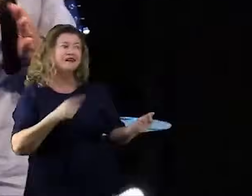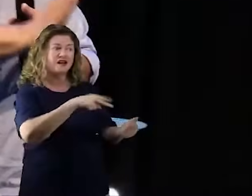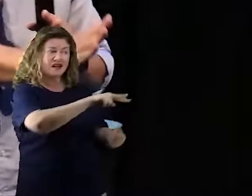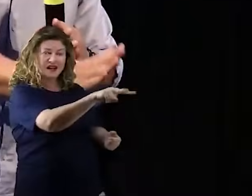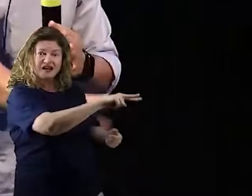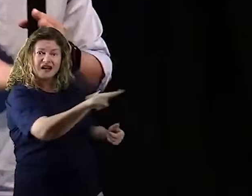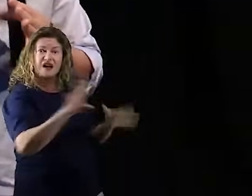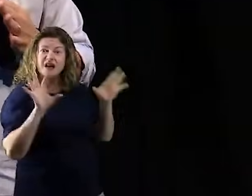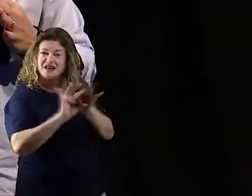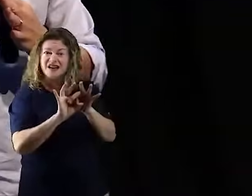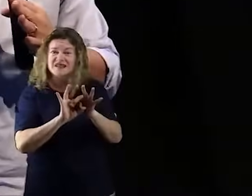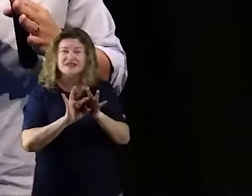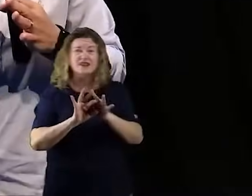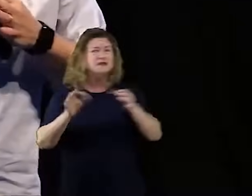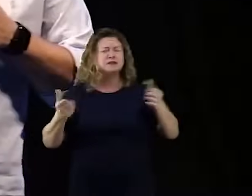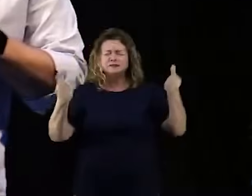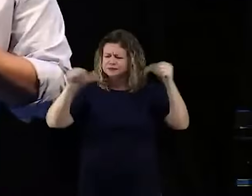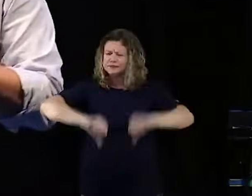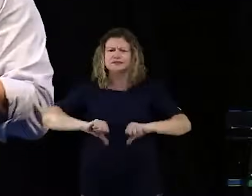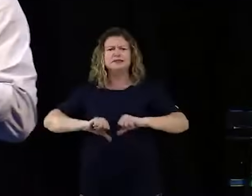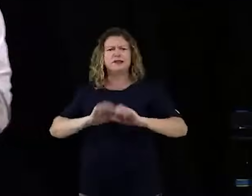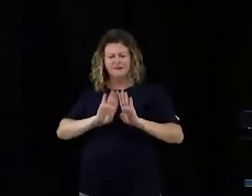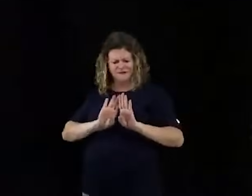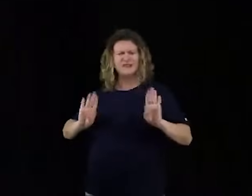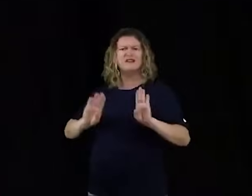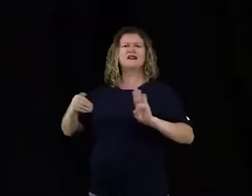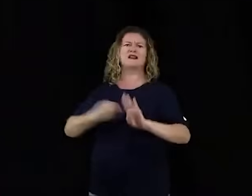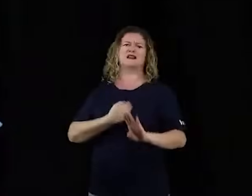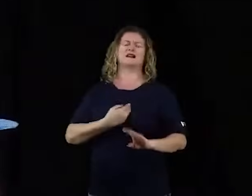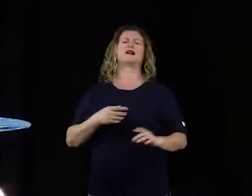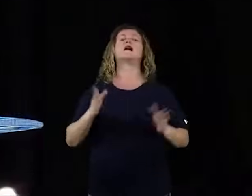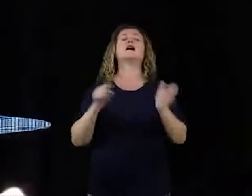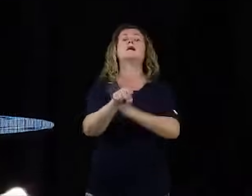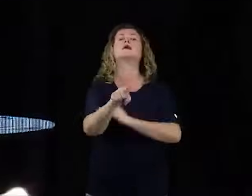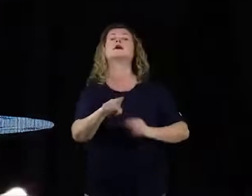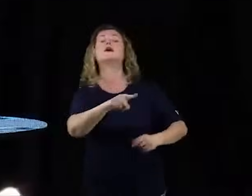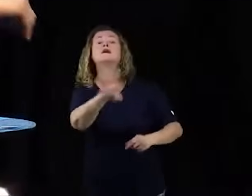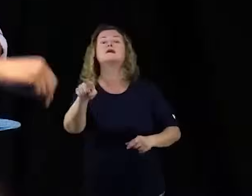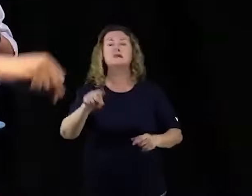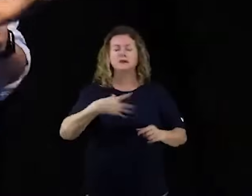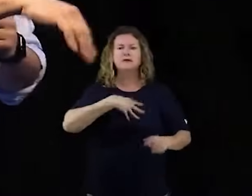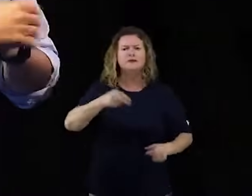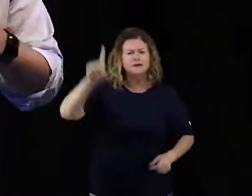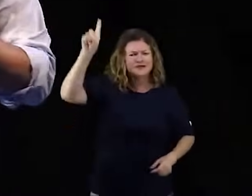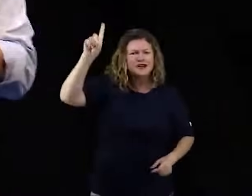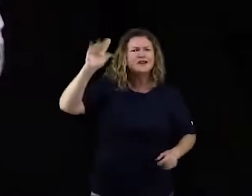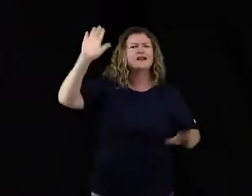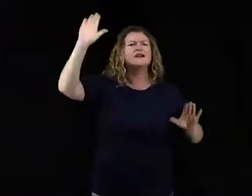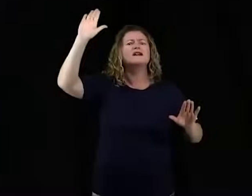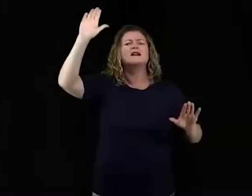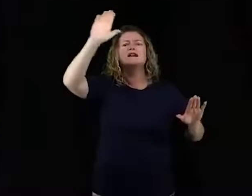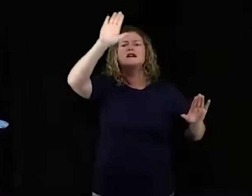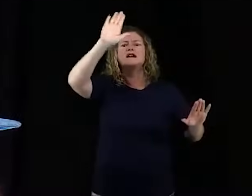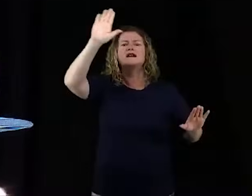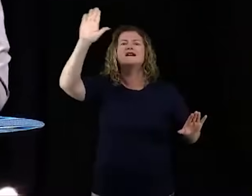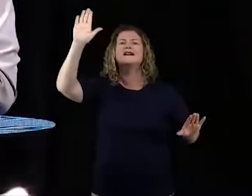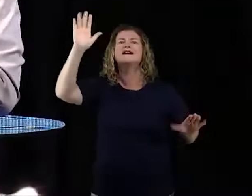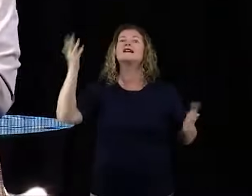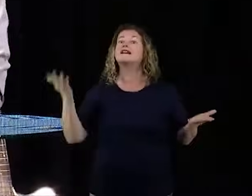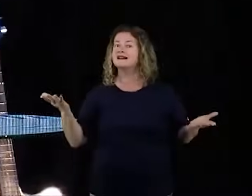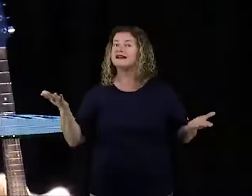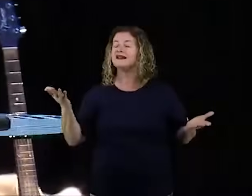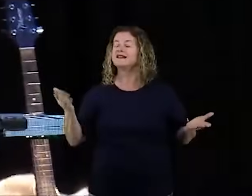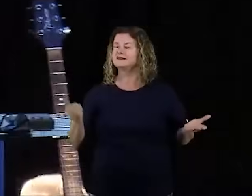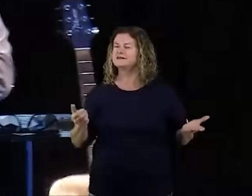Deus você quer ver uma coisa aqui quantos aqui são filhos de Deus levanta a mão Você é filho de Deus amém pode baixar a mão aí você se casa com